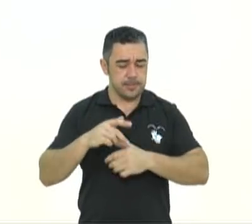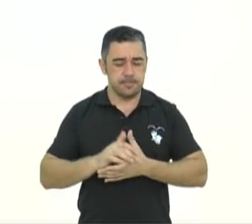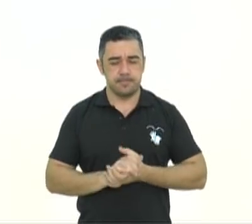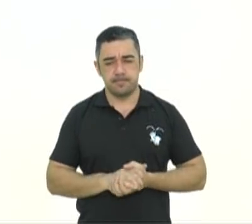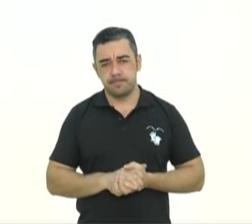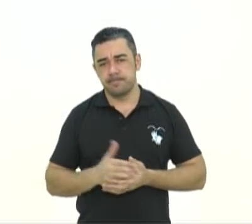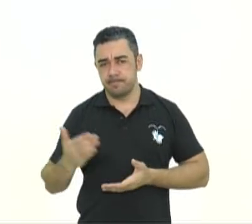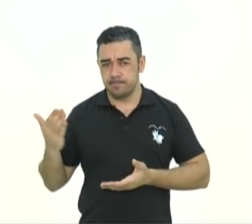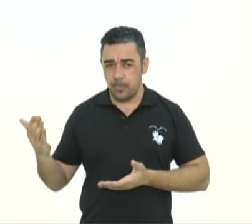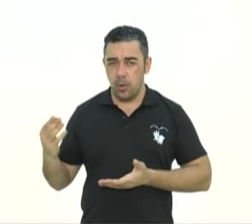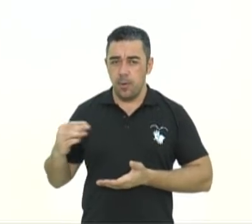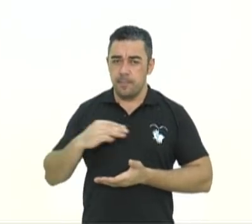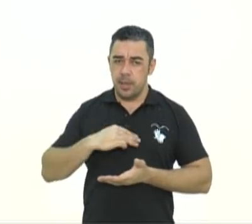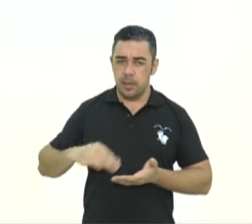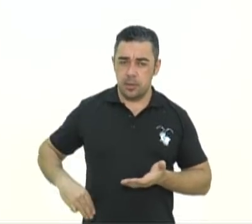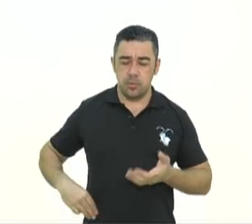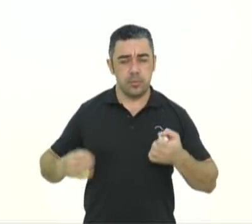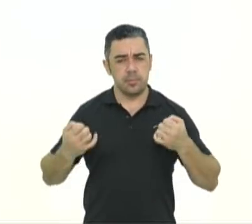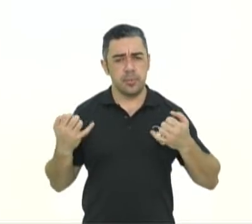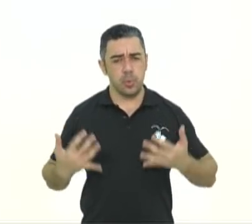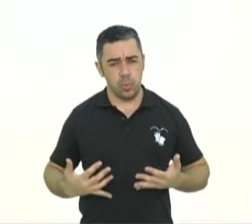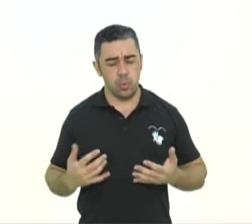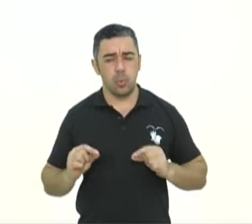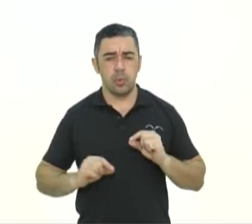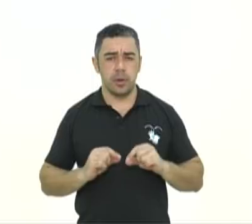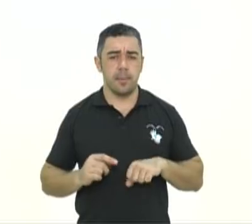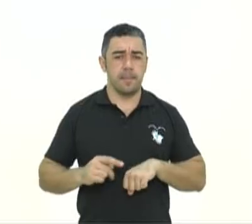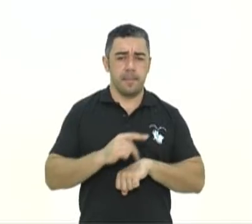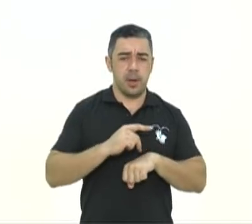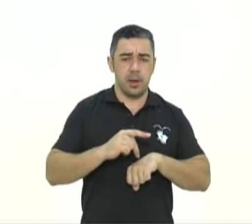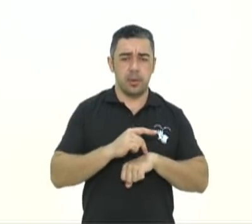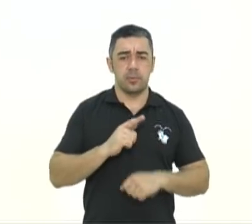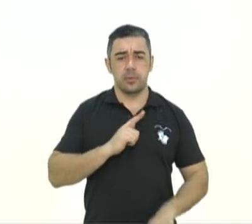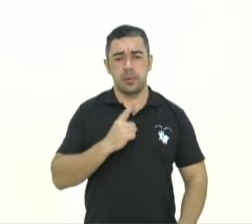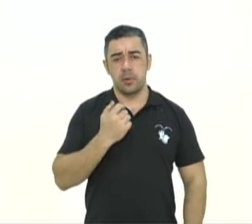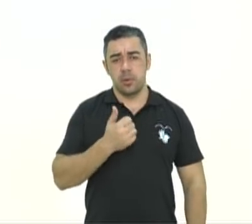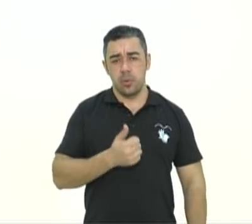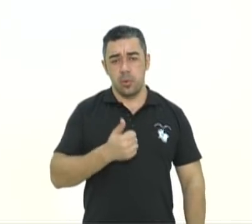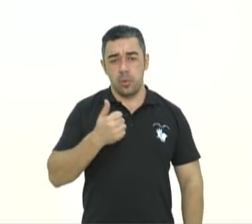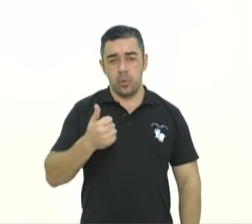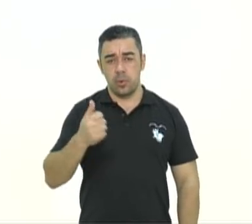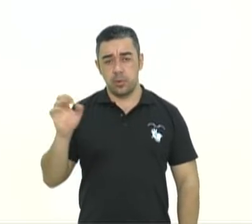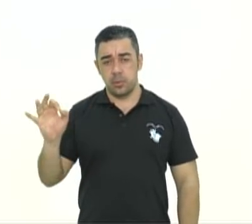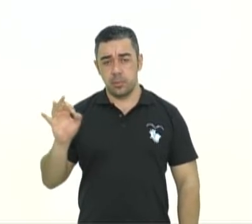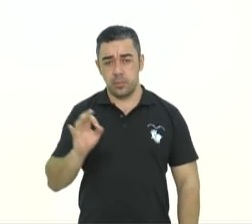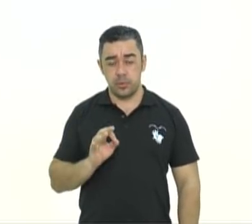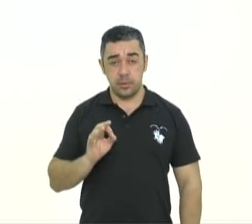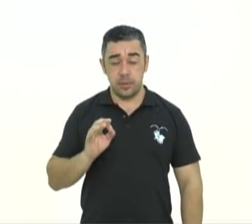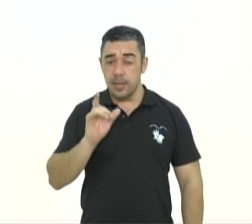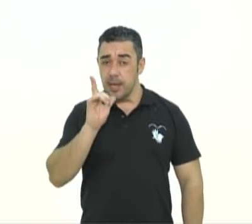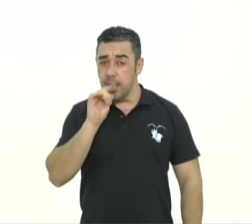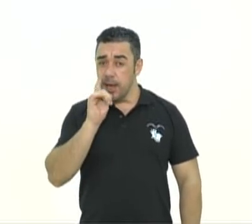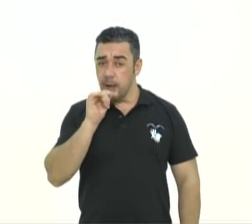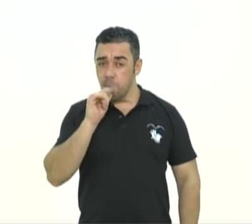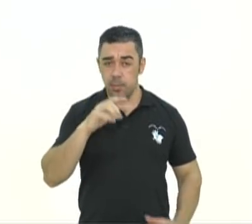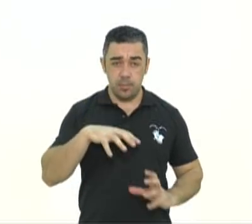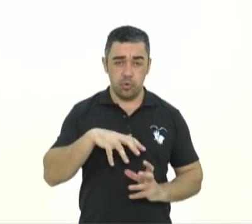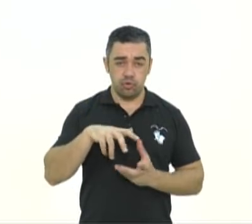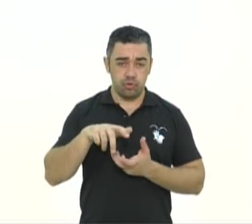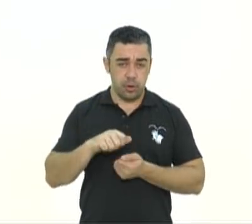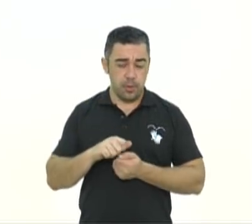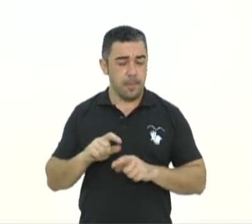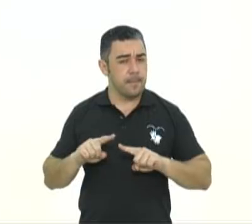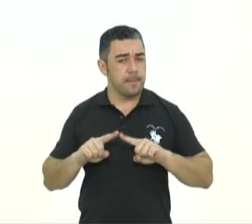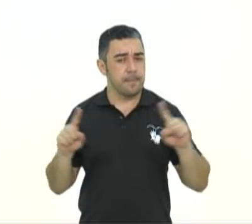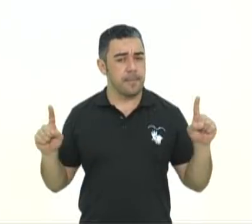Segundo ele, o país tem cerca de 11% da água doce do planeta, mas